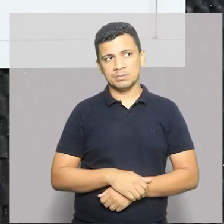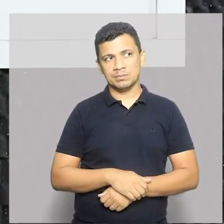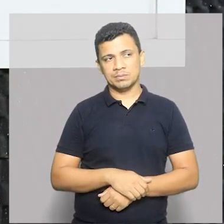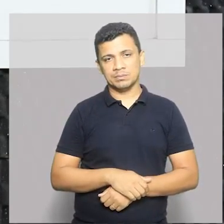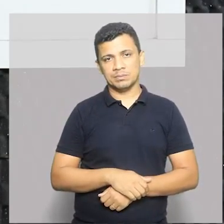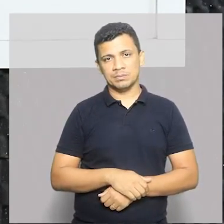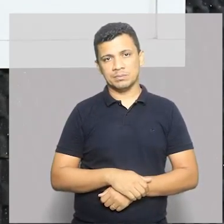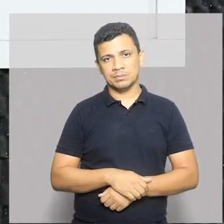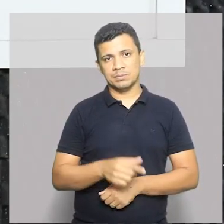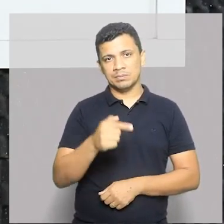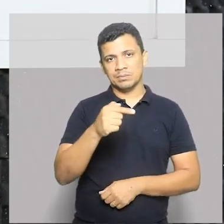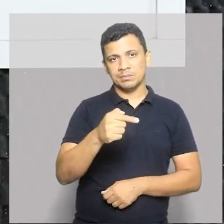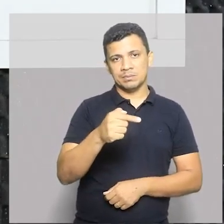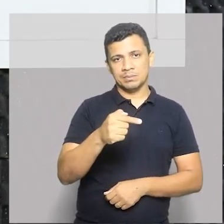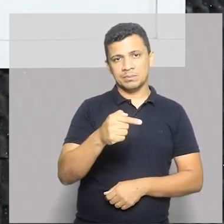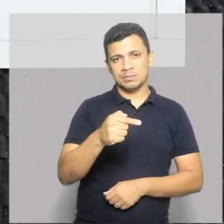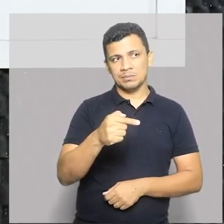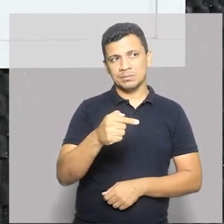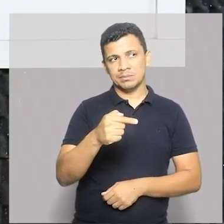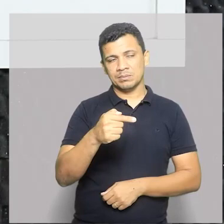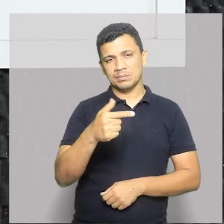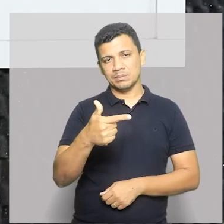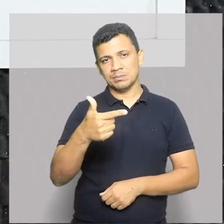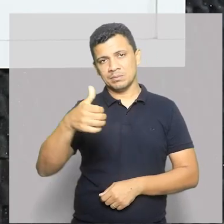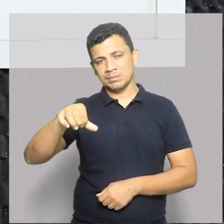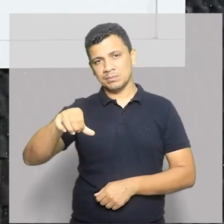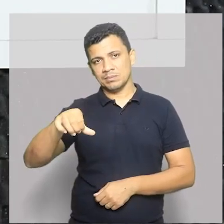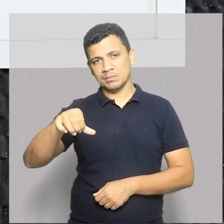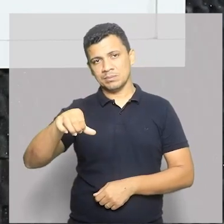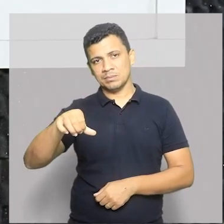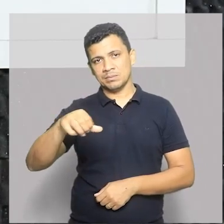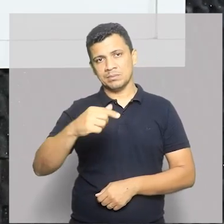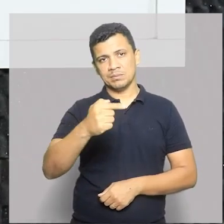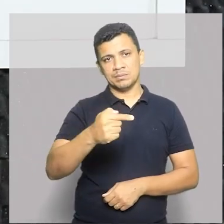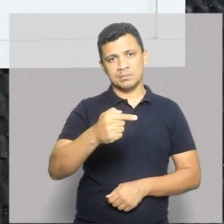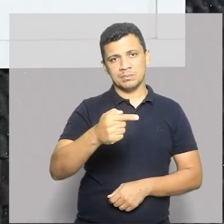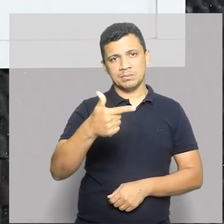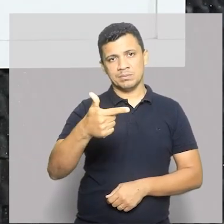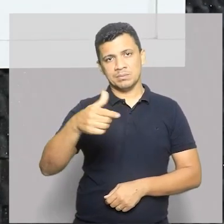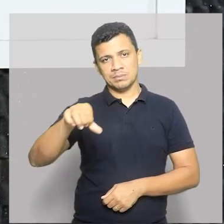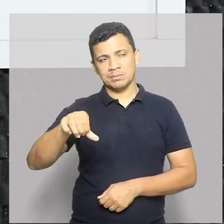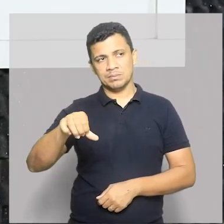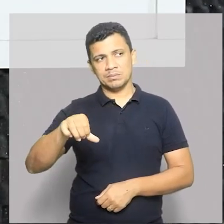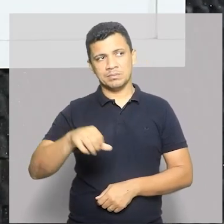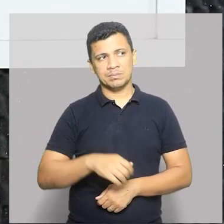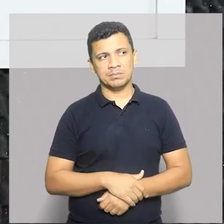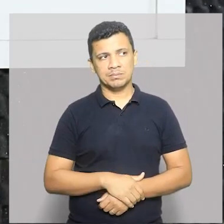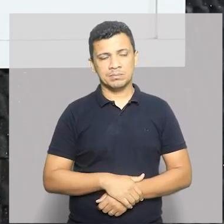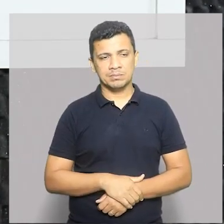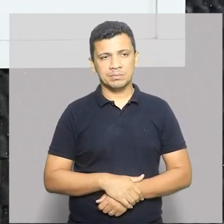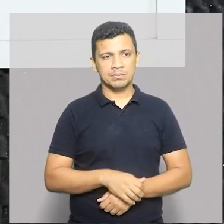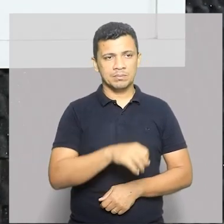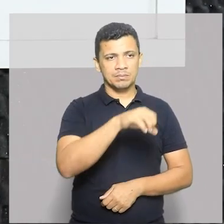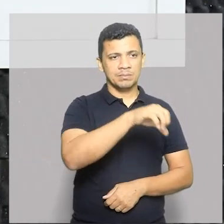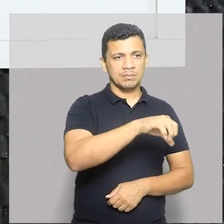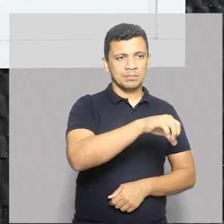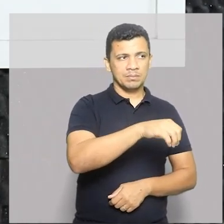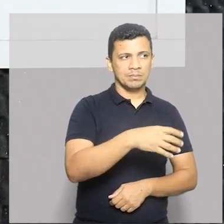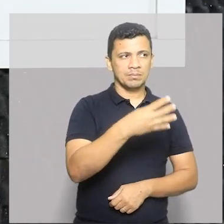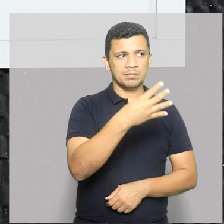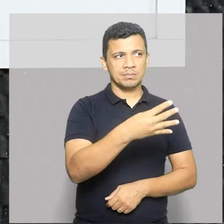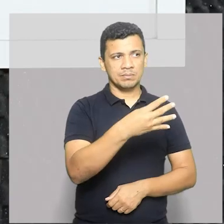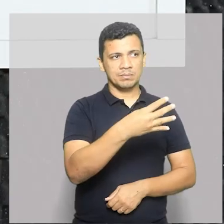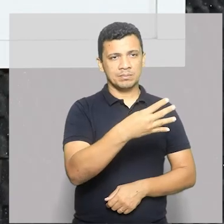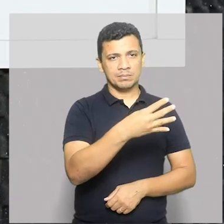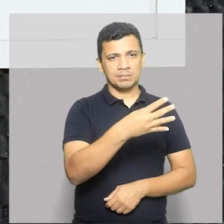8, 72, né? Então é 729. 9 elevado a 4. É